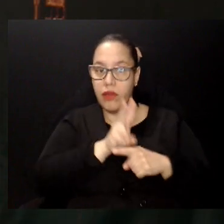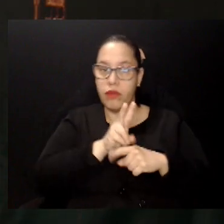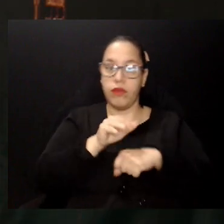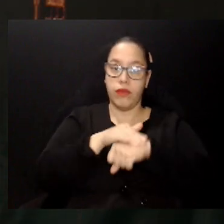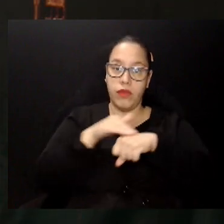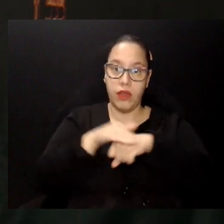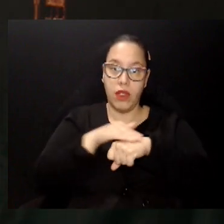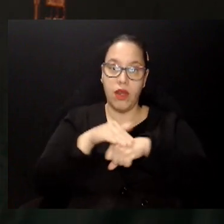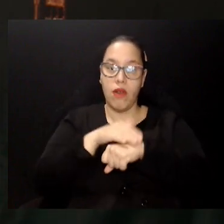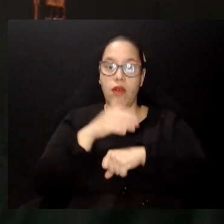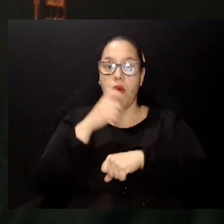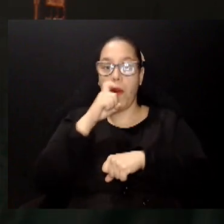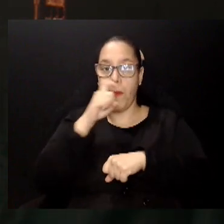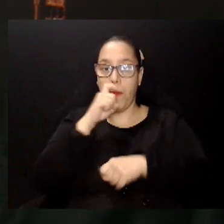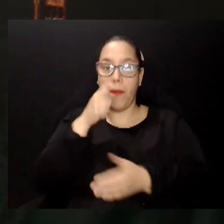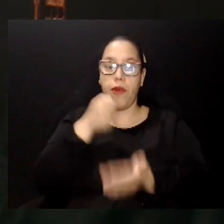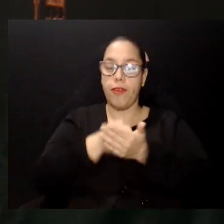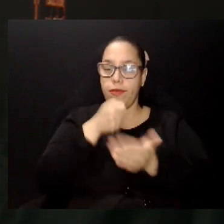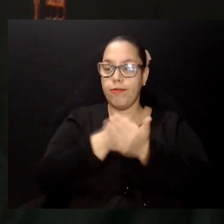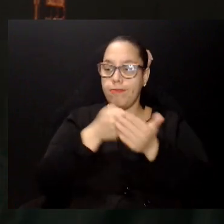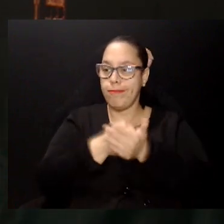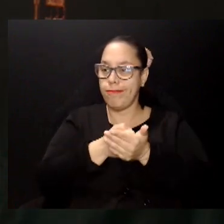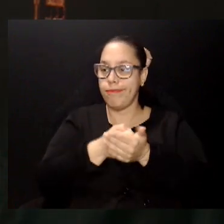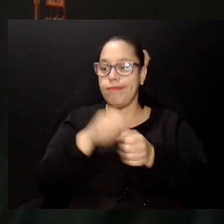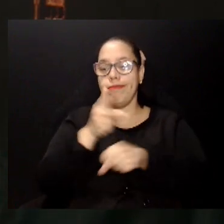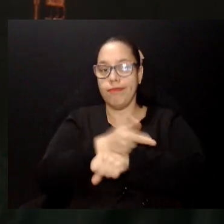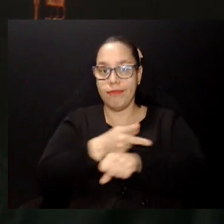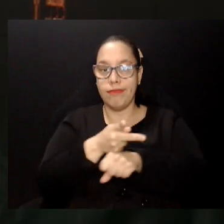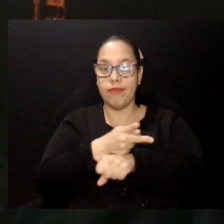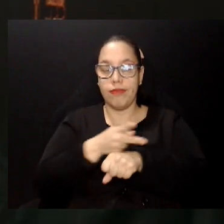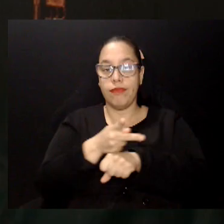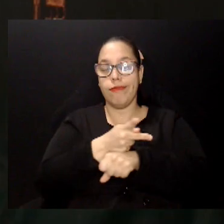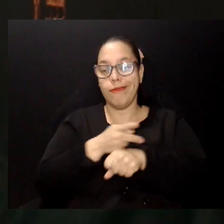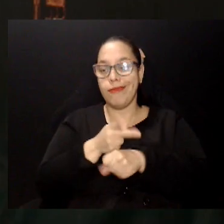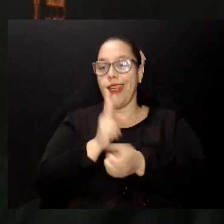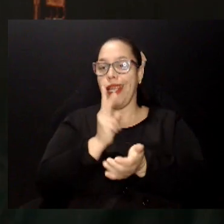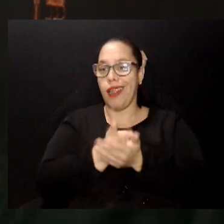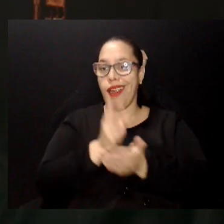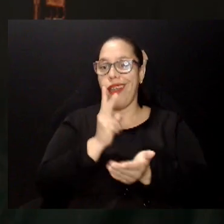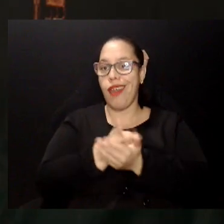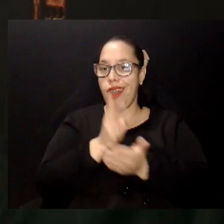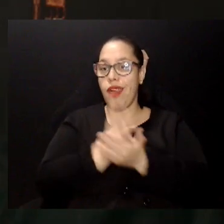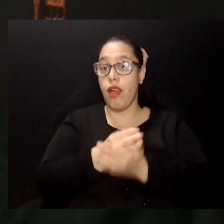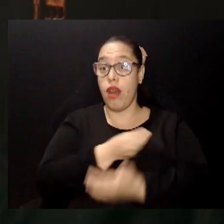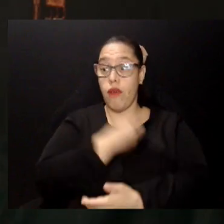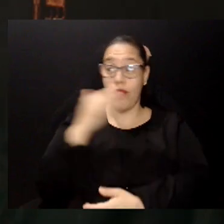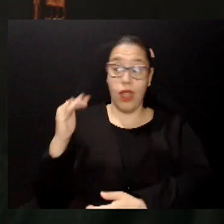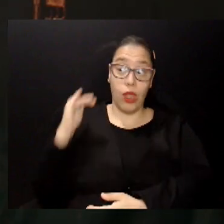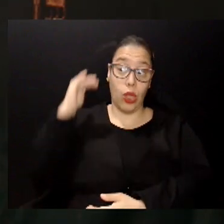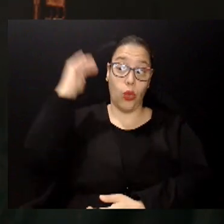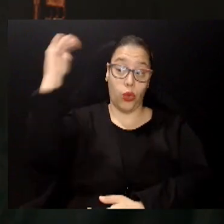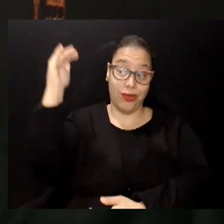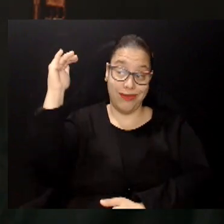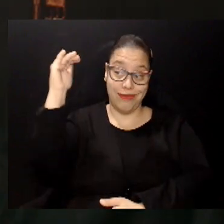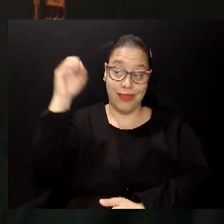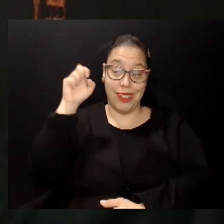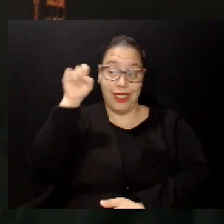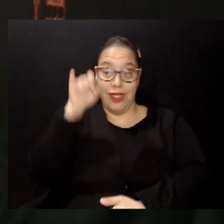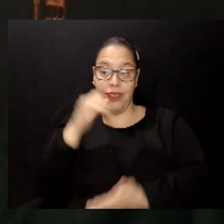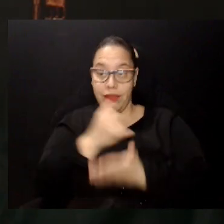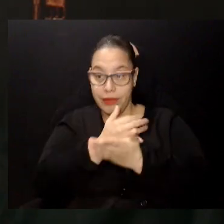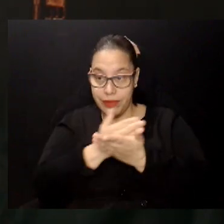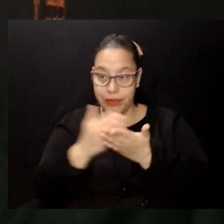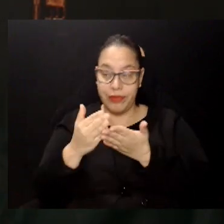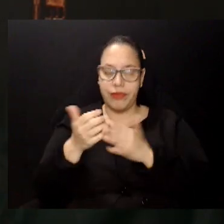e agora ela está querendo buscar aprovação na vida adulta. Mas se eu começar a fazer uma autoanálise